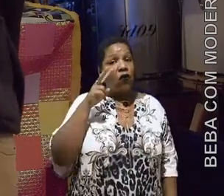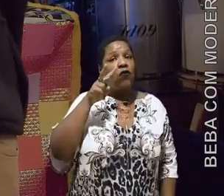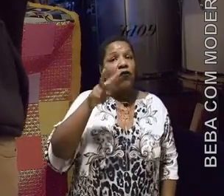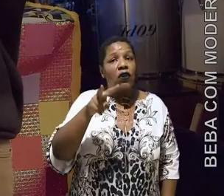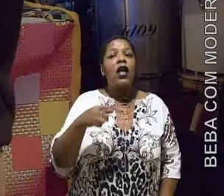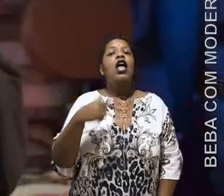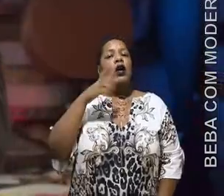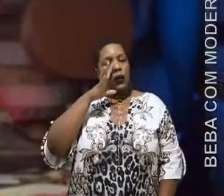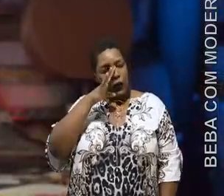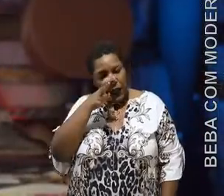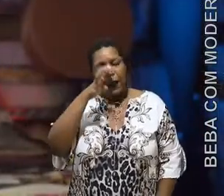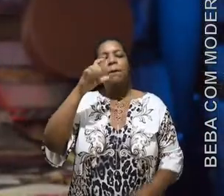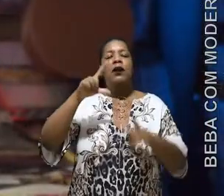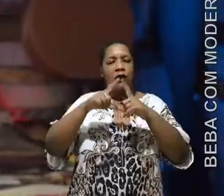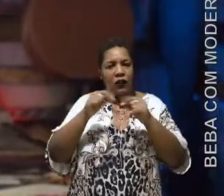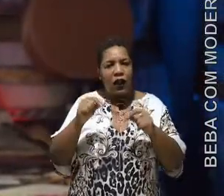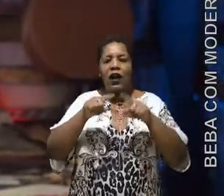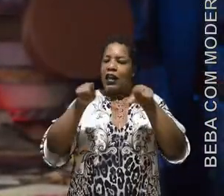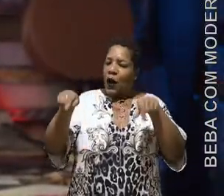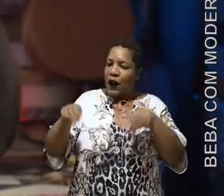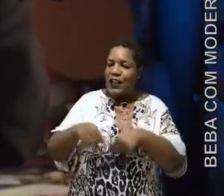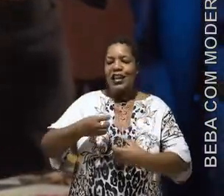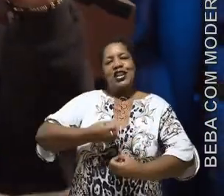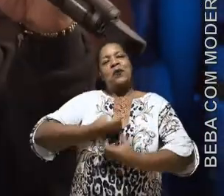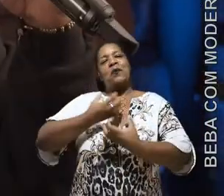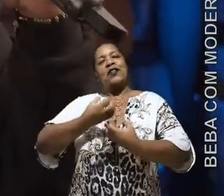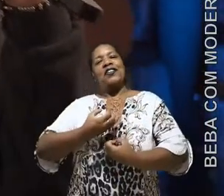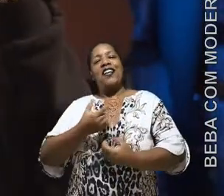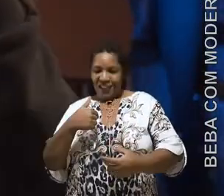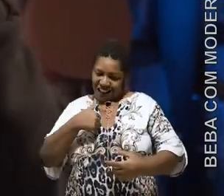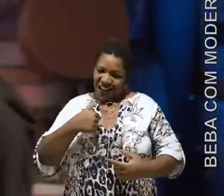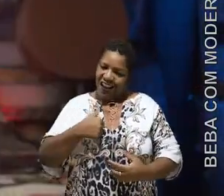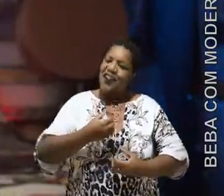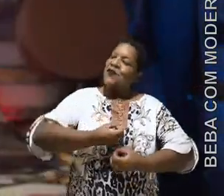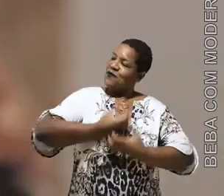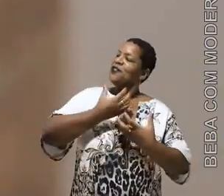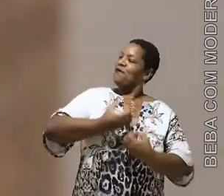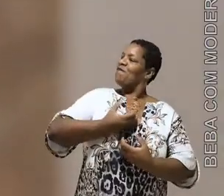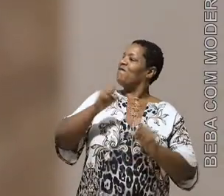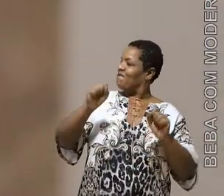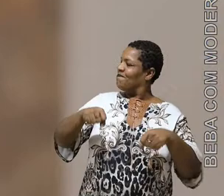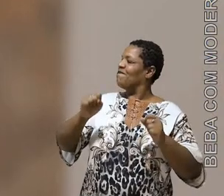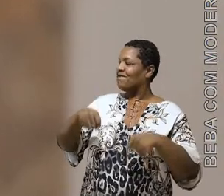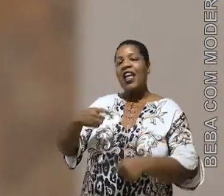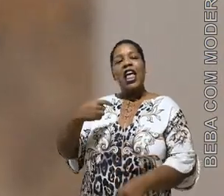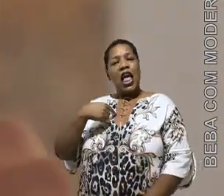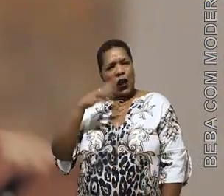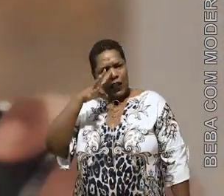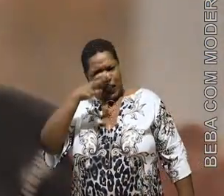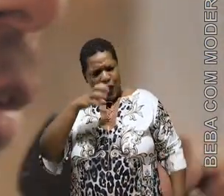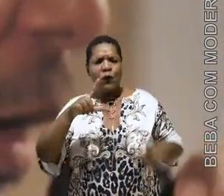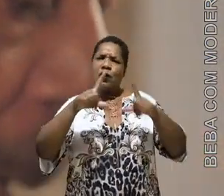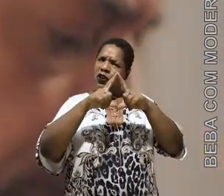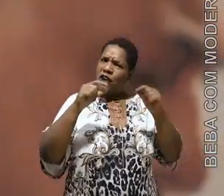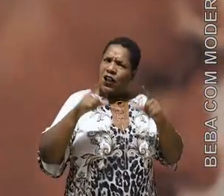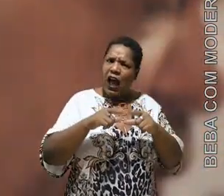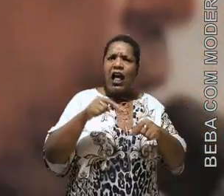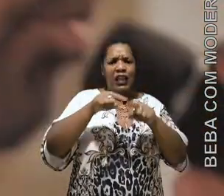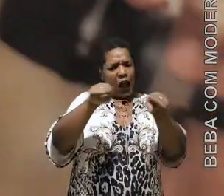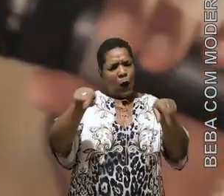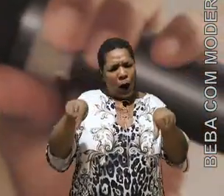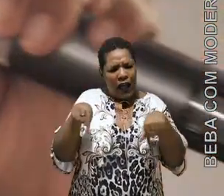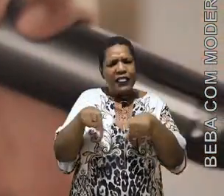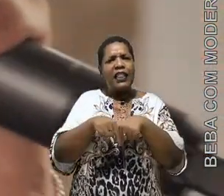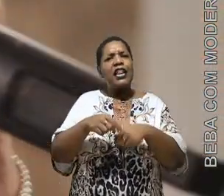você resumo então tentamos sempre Brasil dentro da quadrilha veste prosa verso e prosa vai vai das explosões